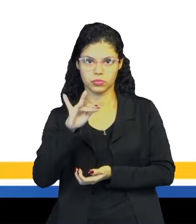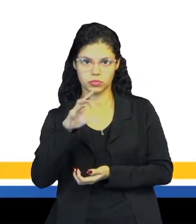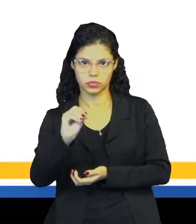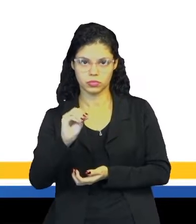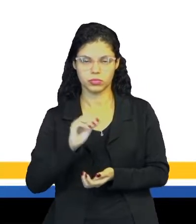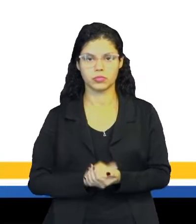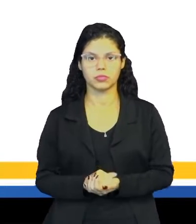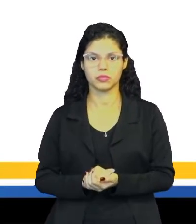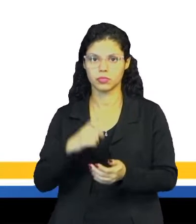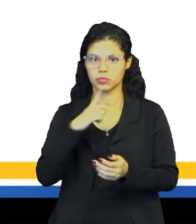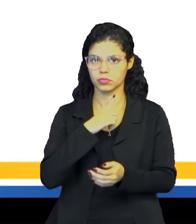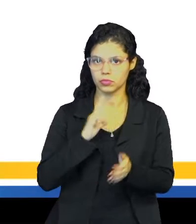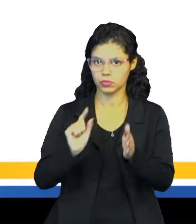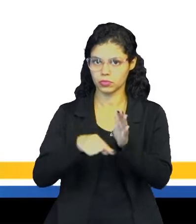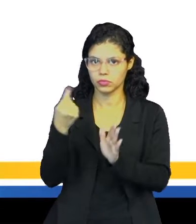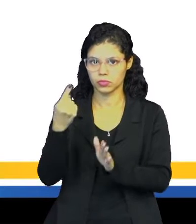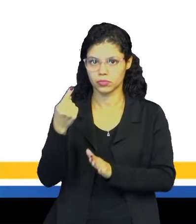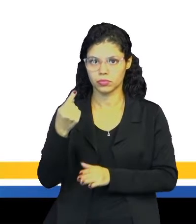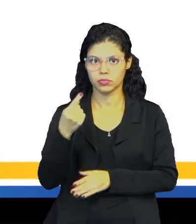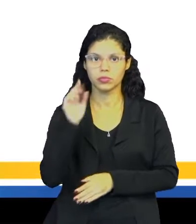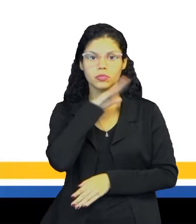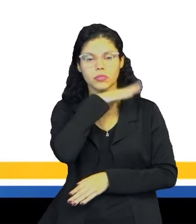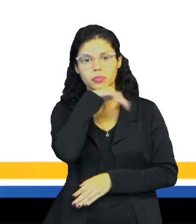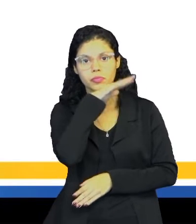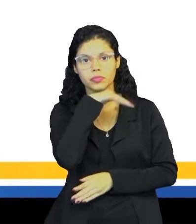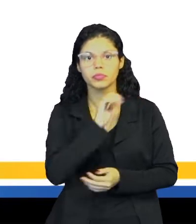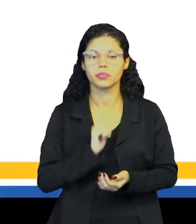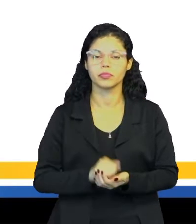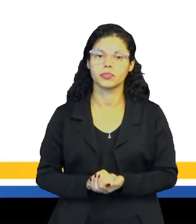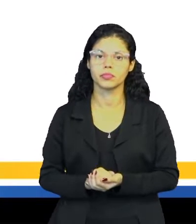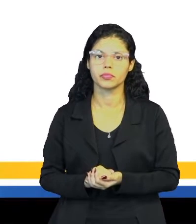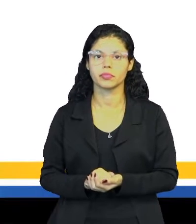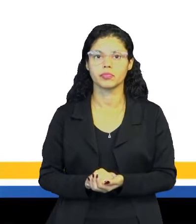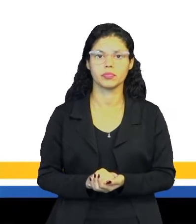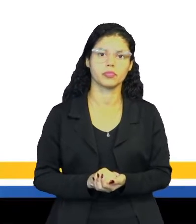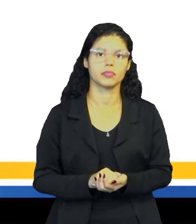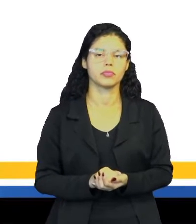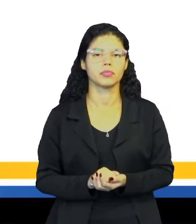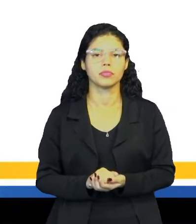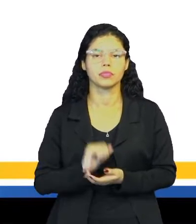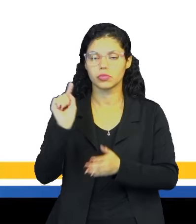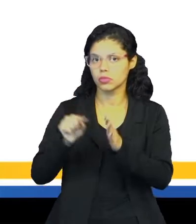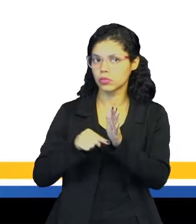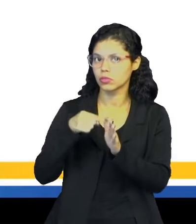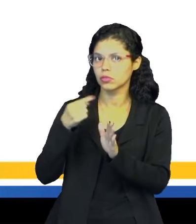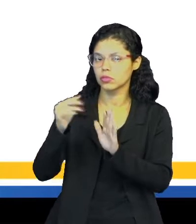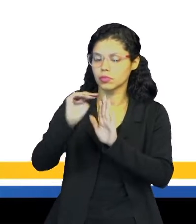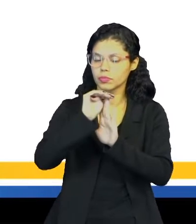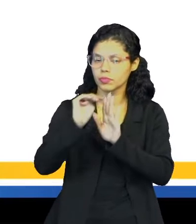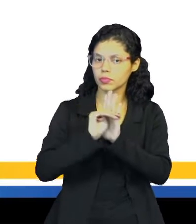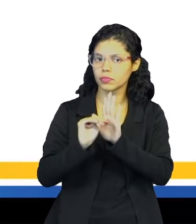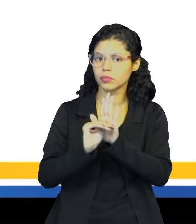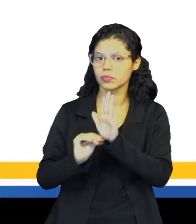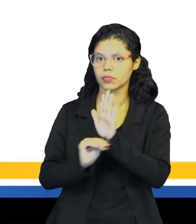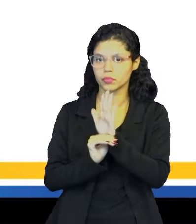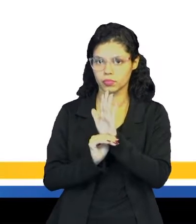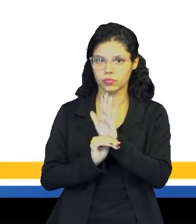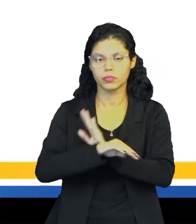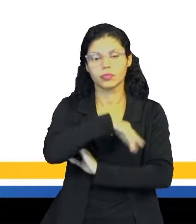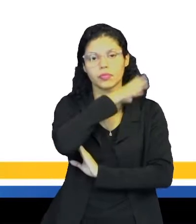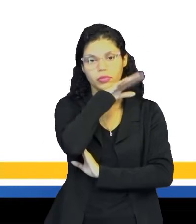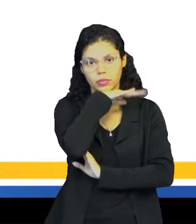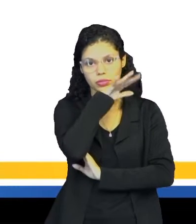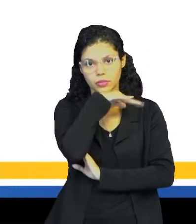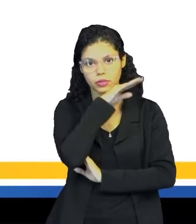que vem do latim proto, primeiro, zoo, animal. Então, os protozoários foram os primeiros a ser classificados como